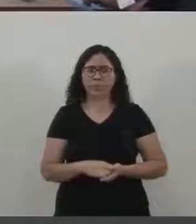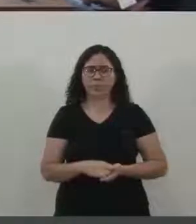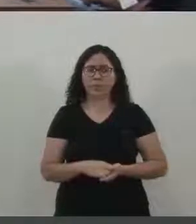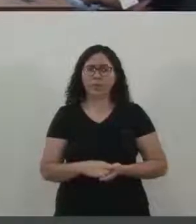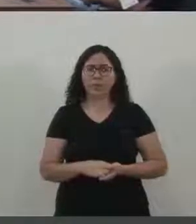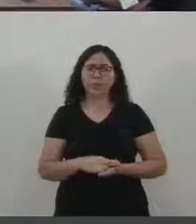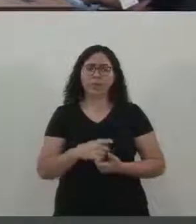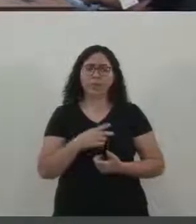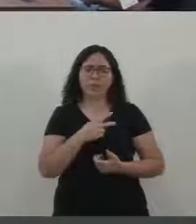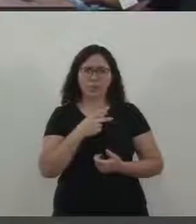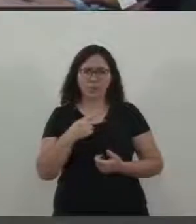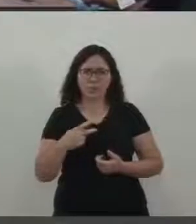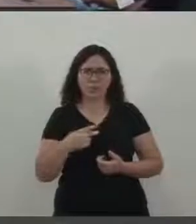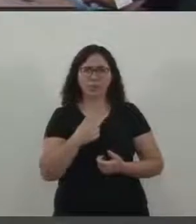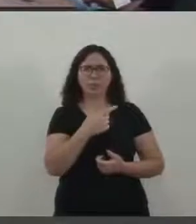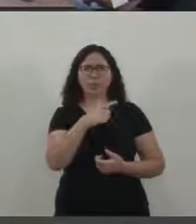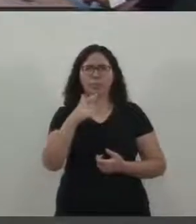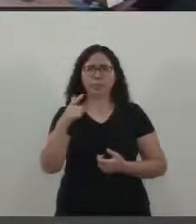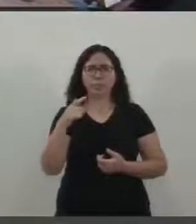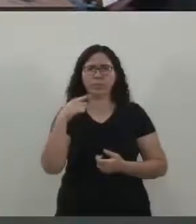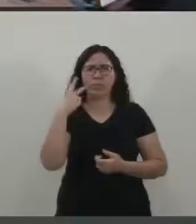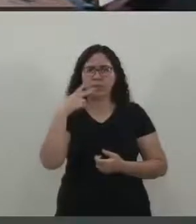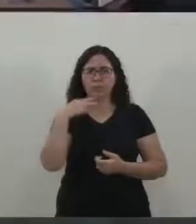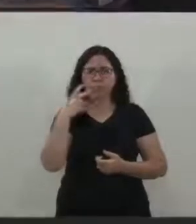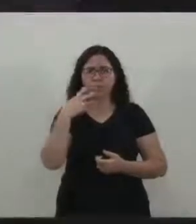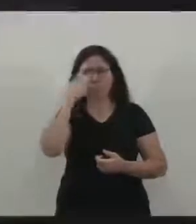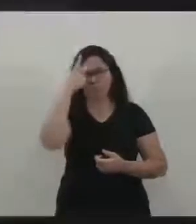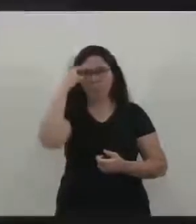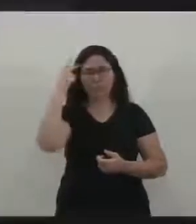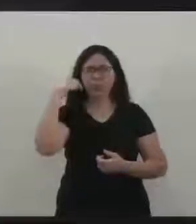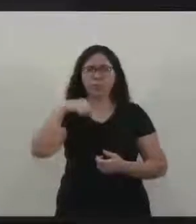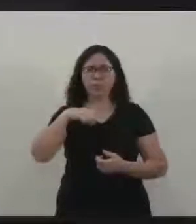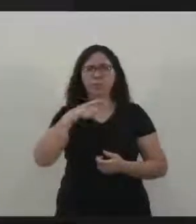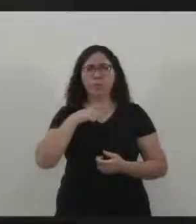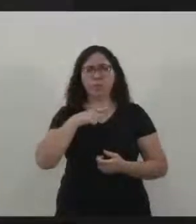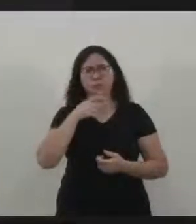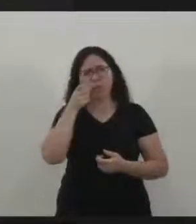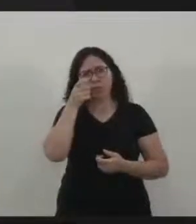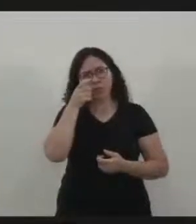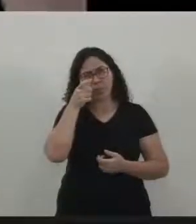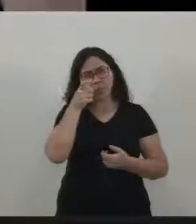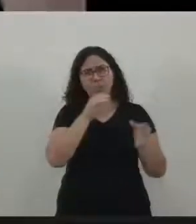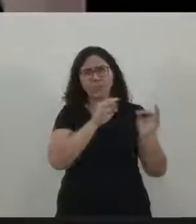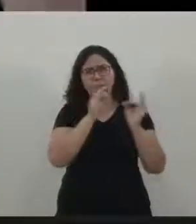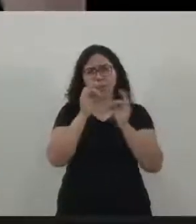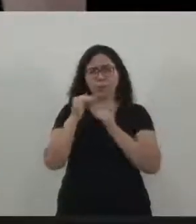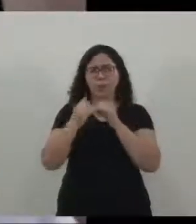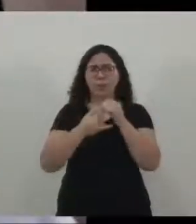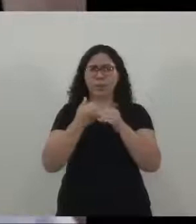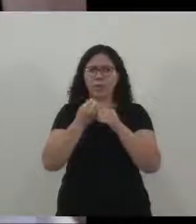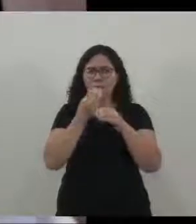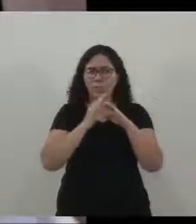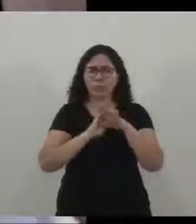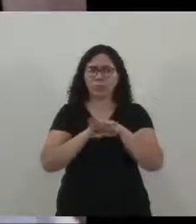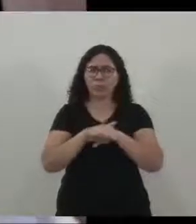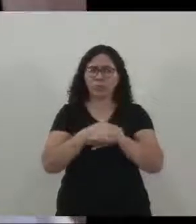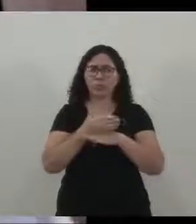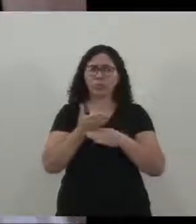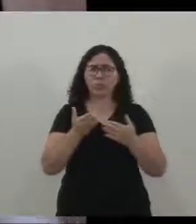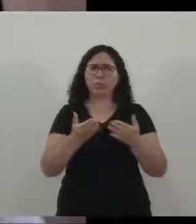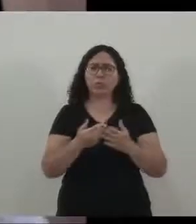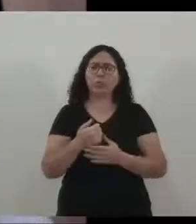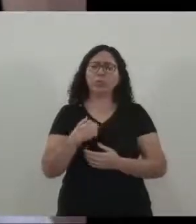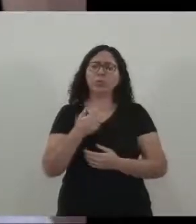Senhor presidente, demais parlamentares, público presente e que acompanha a sessão pela internet, boa noite mais uma vez. Bom, eu